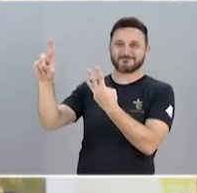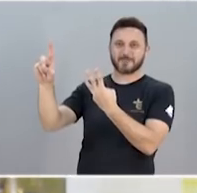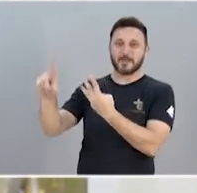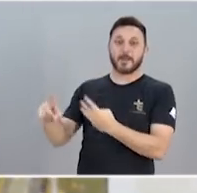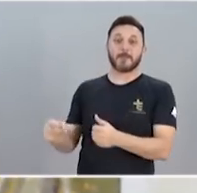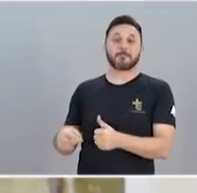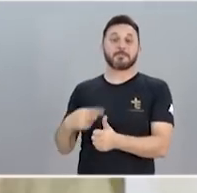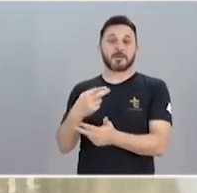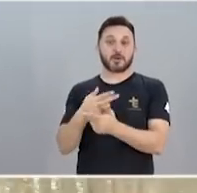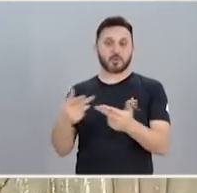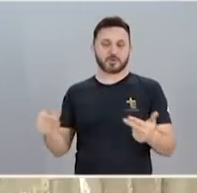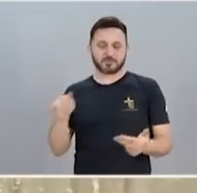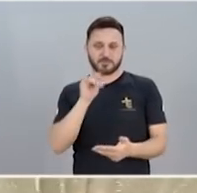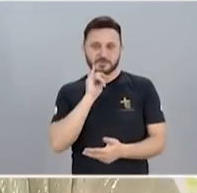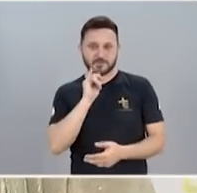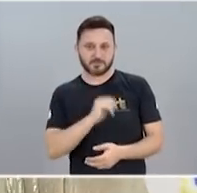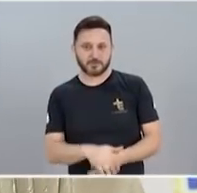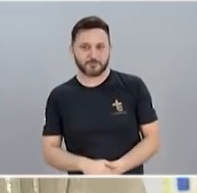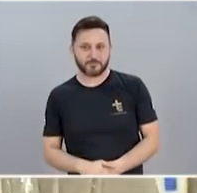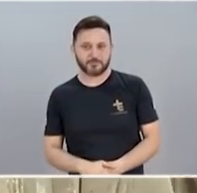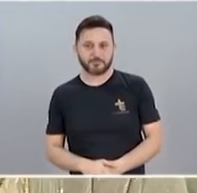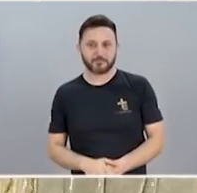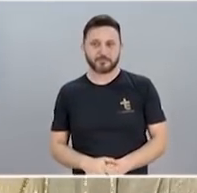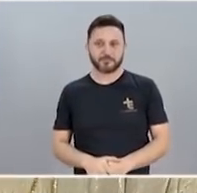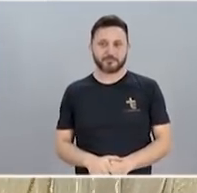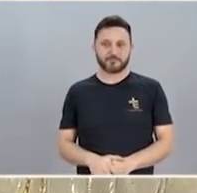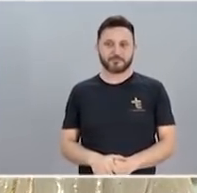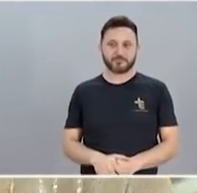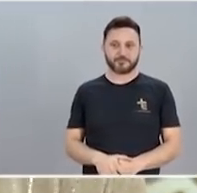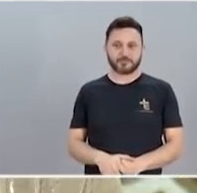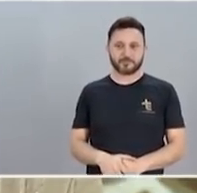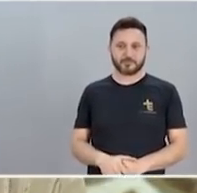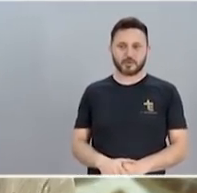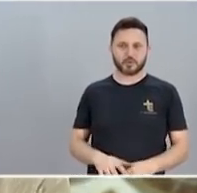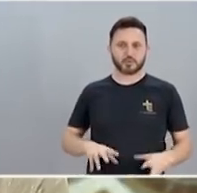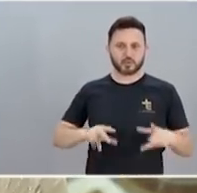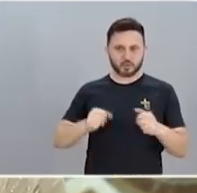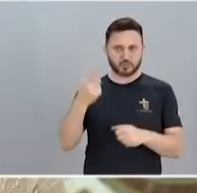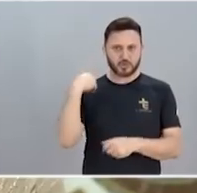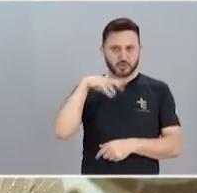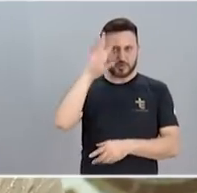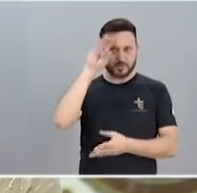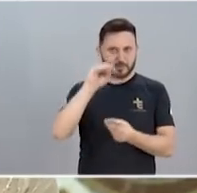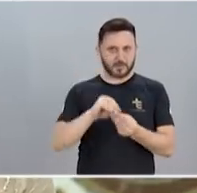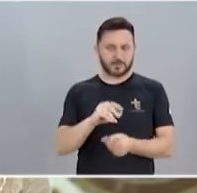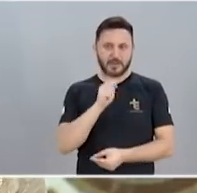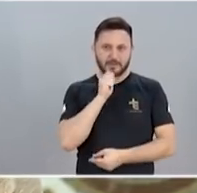Primeira coisa, nem tudo ainda compreendemos.